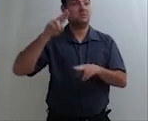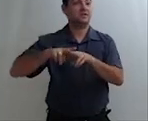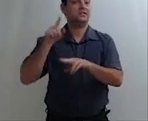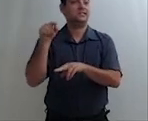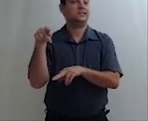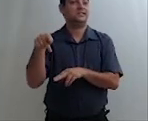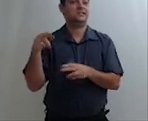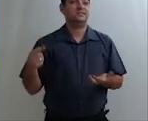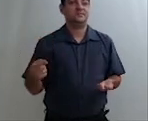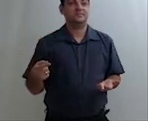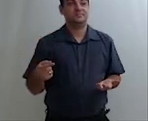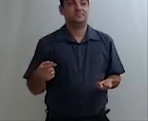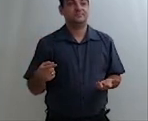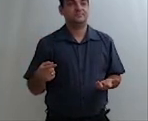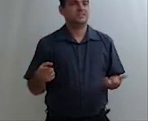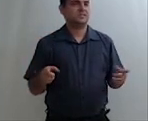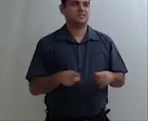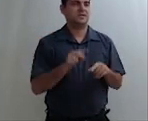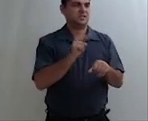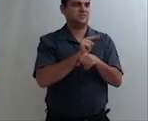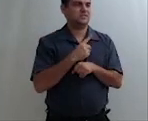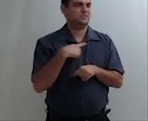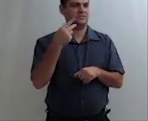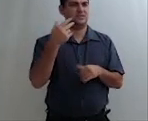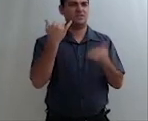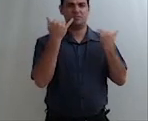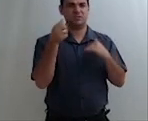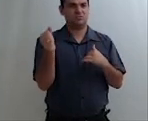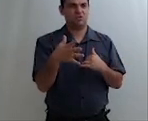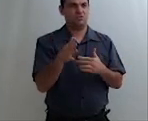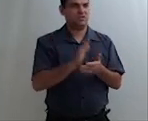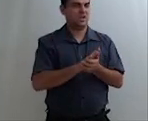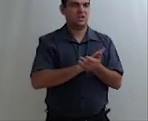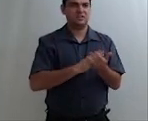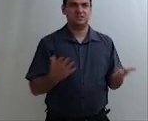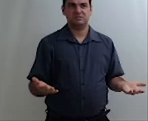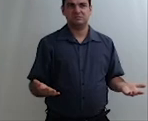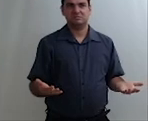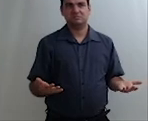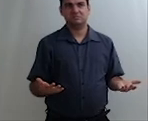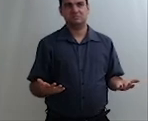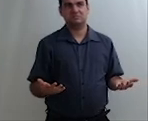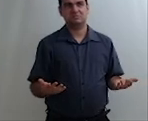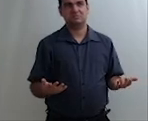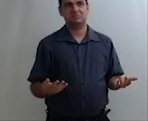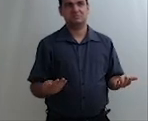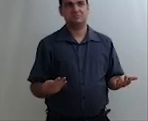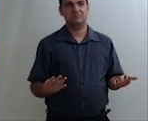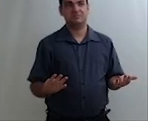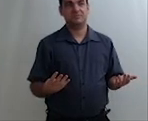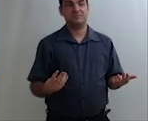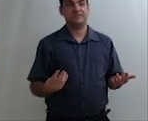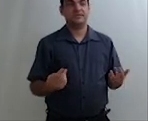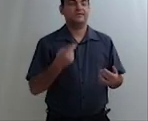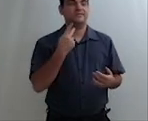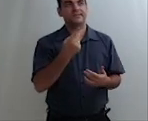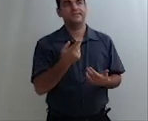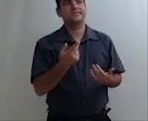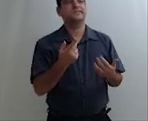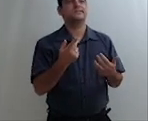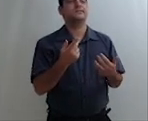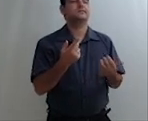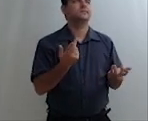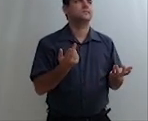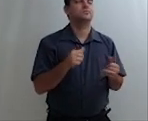e também a defesa não trouxe qualquer tipo de modificação que pudesse modificar ou menos atenuar a